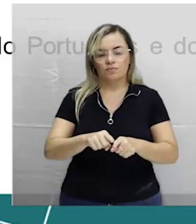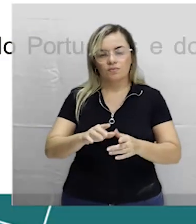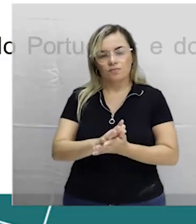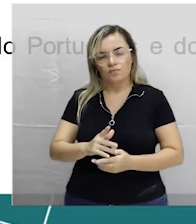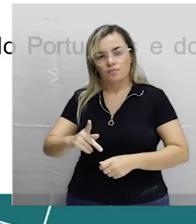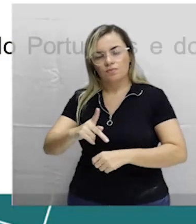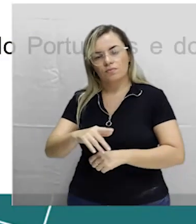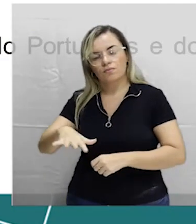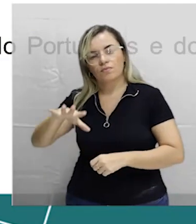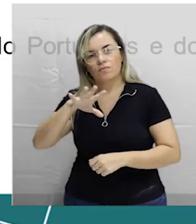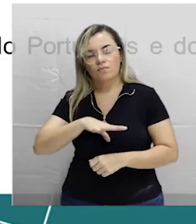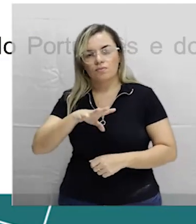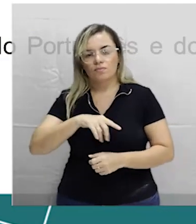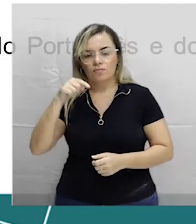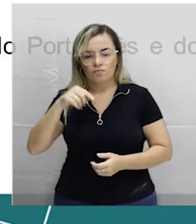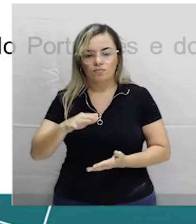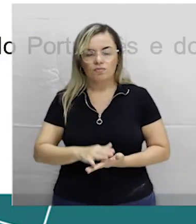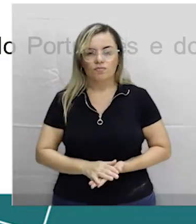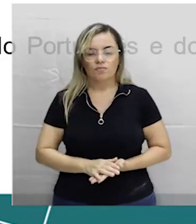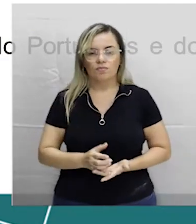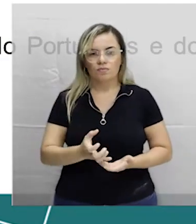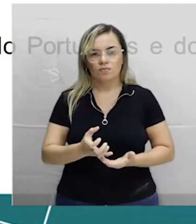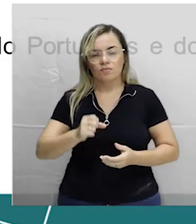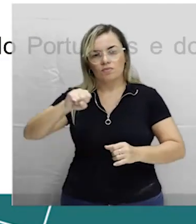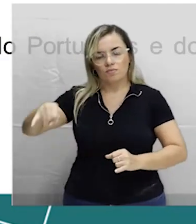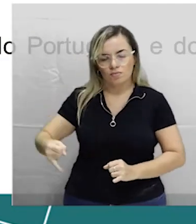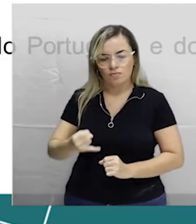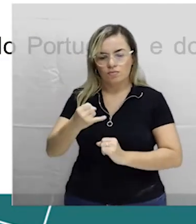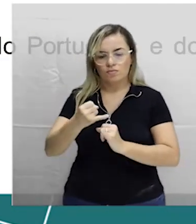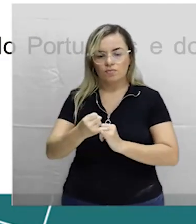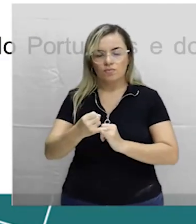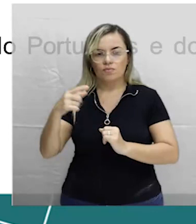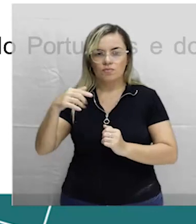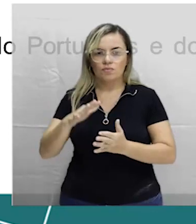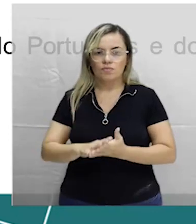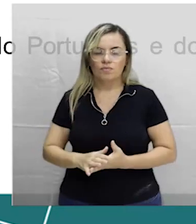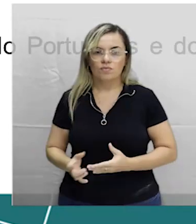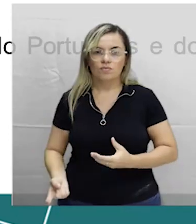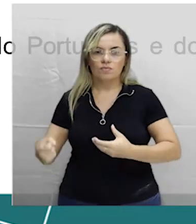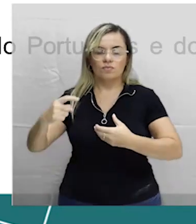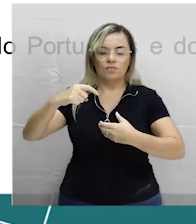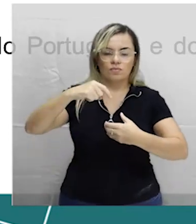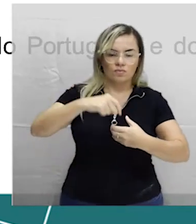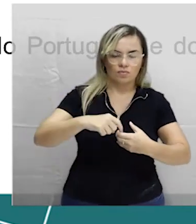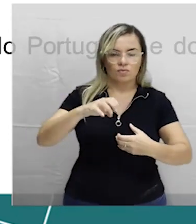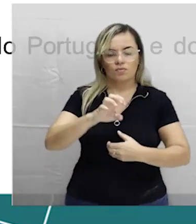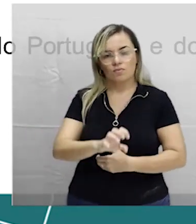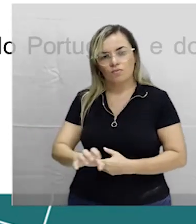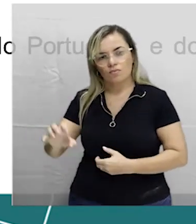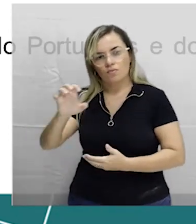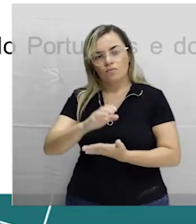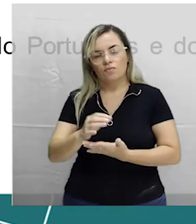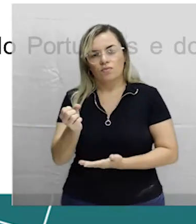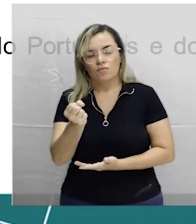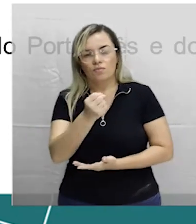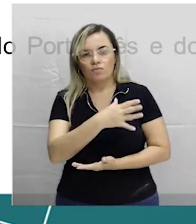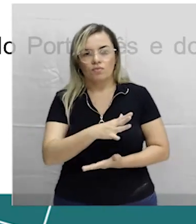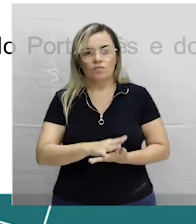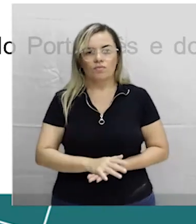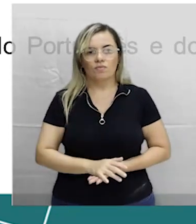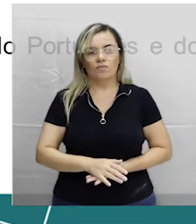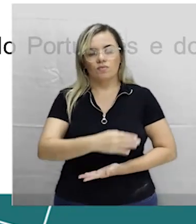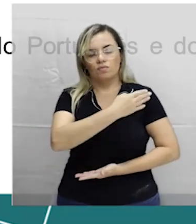português autorizando que os jesuítas retornassem para a região. Um novo governo vai